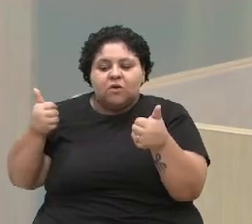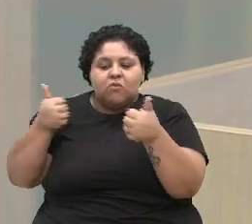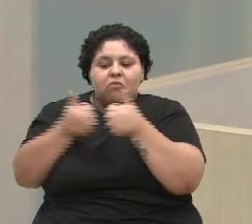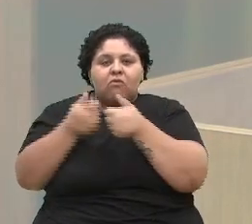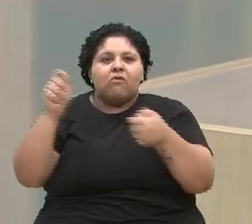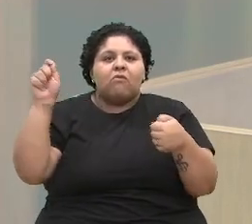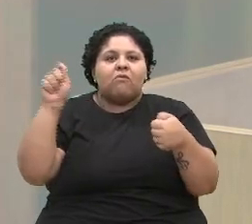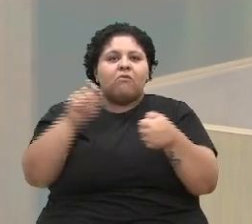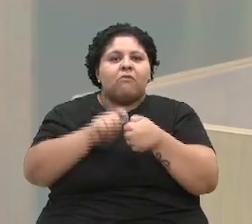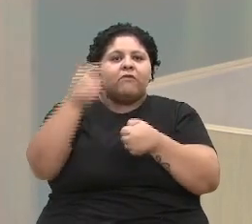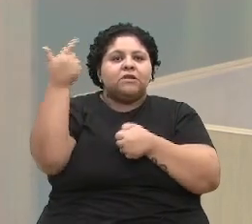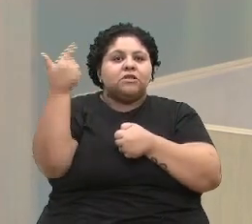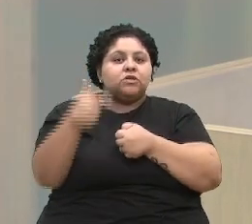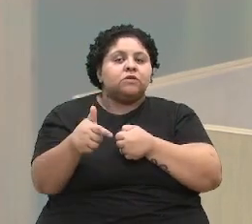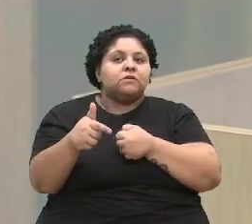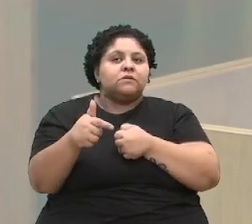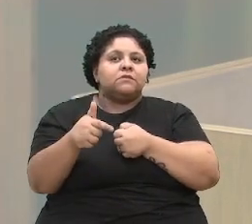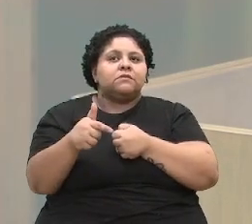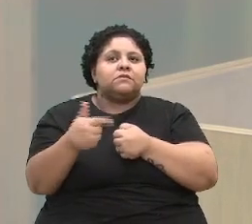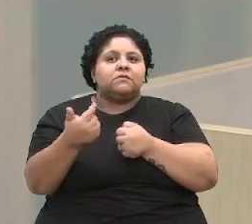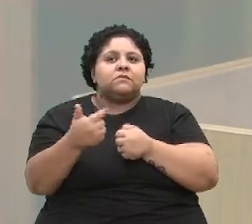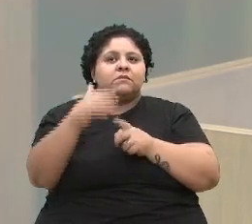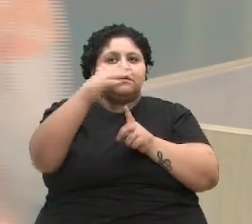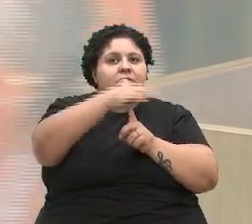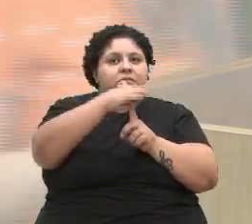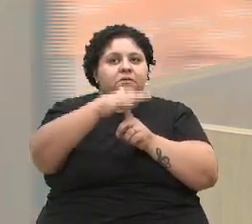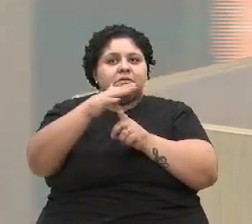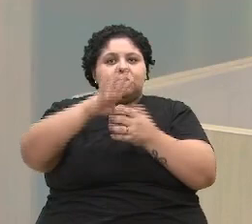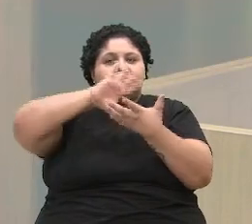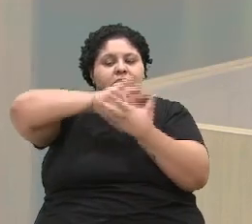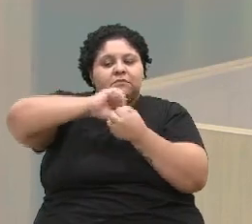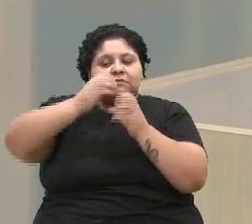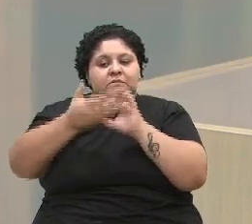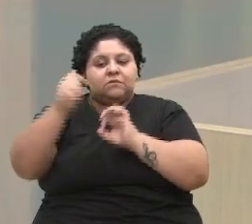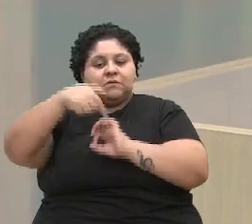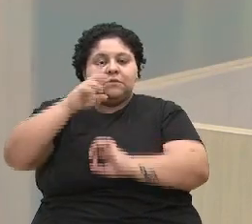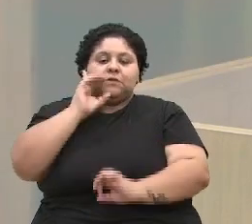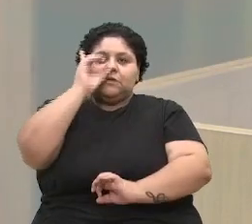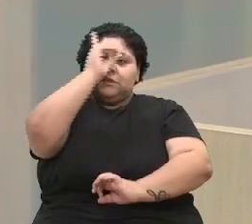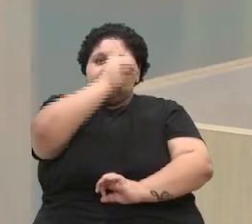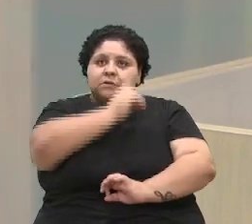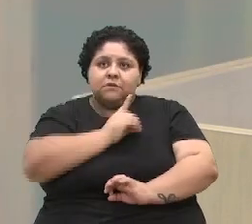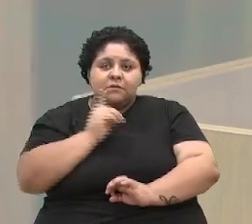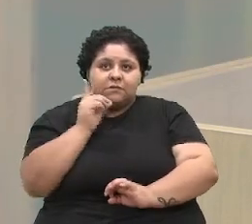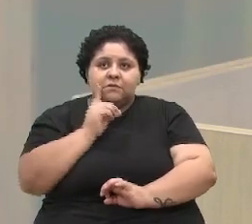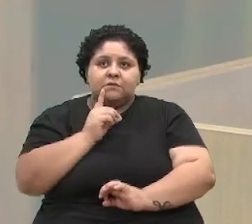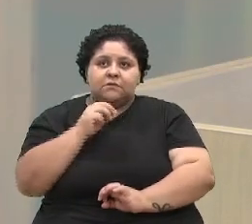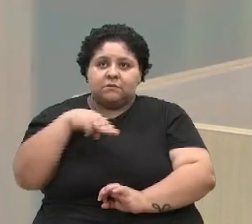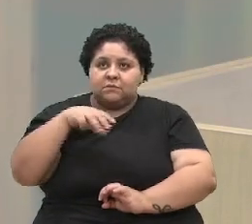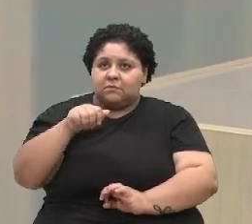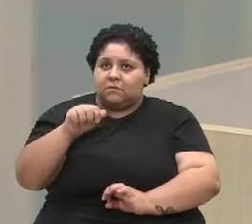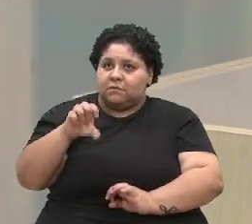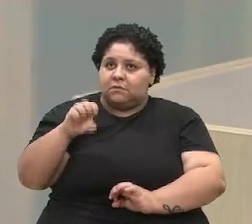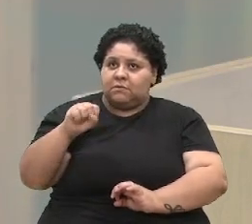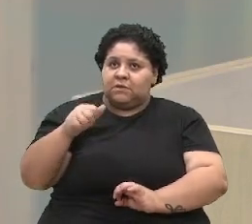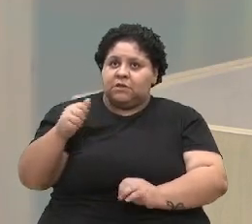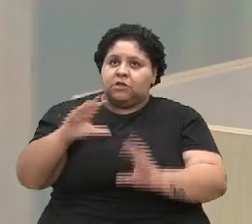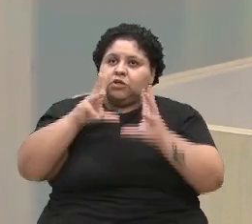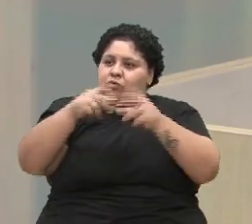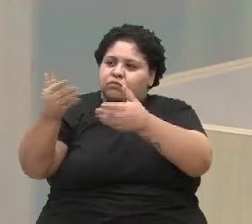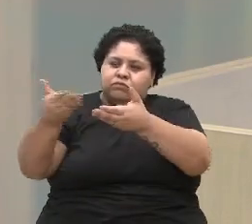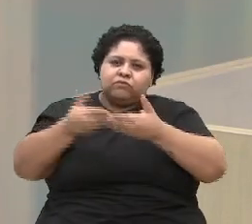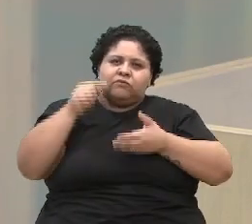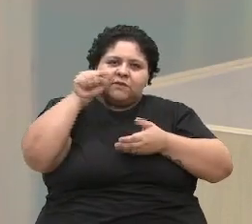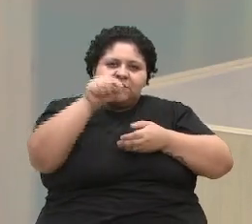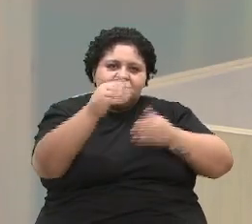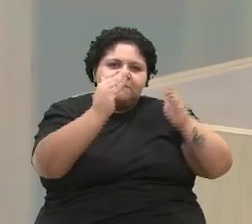fazendo mais uma edição da Feira de Artesanato nesse domingo aí na Maesa. Todo mundo convidado, você que está em casa,